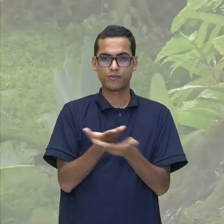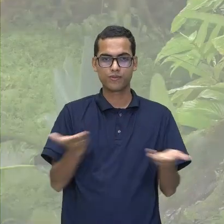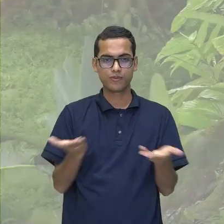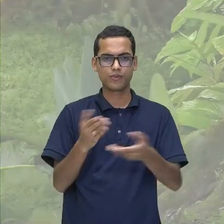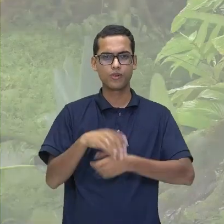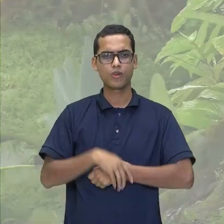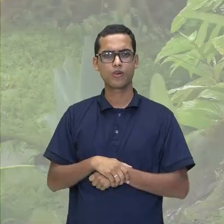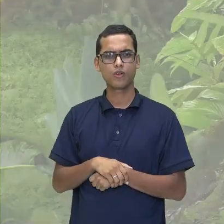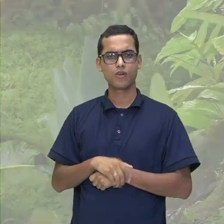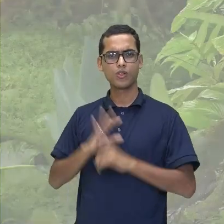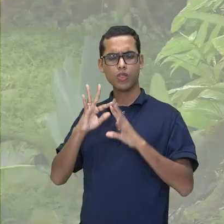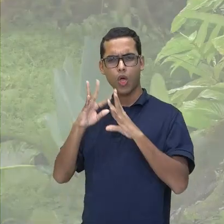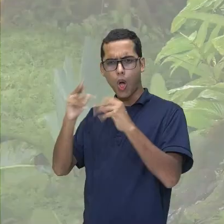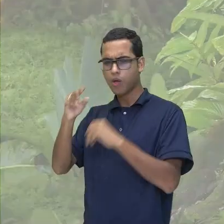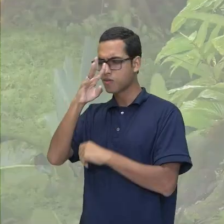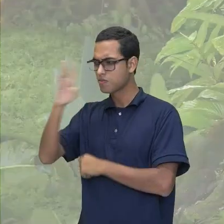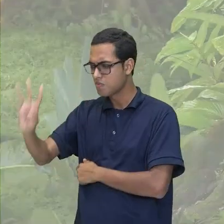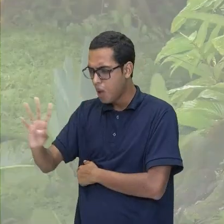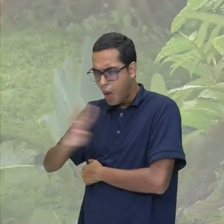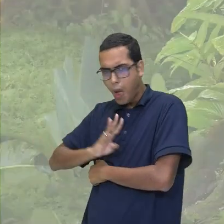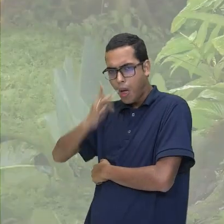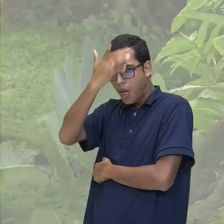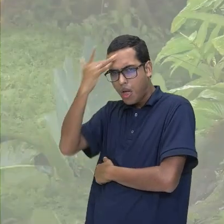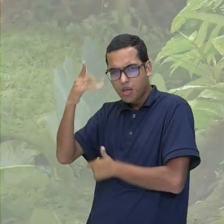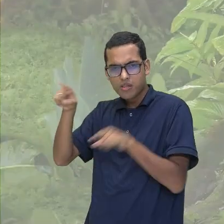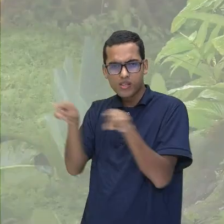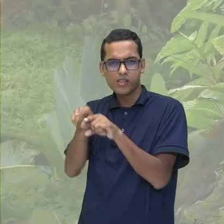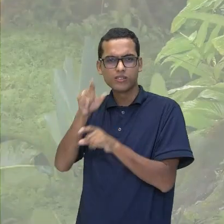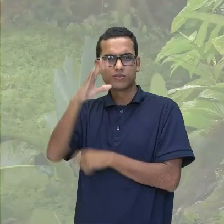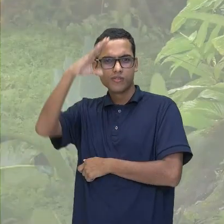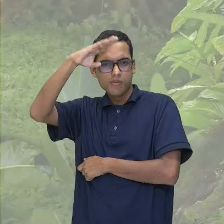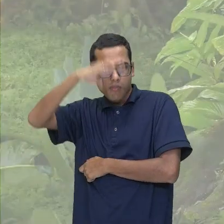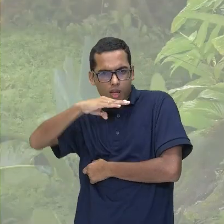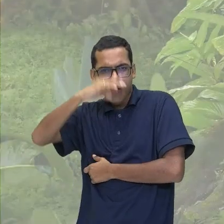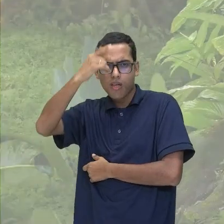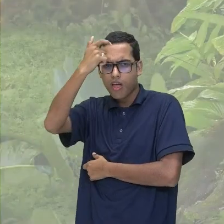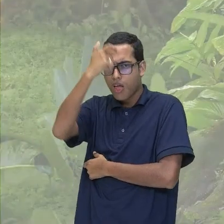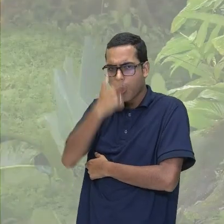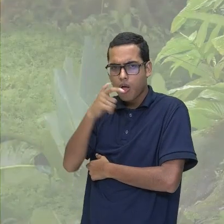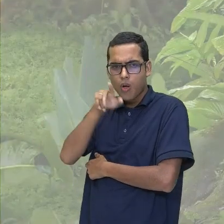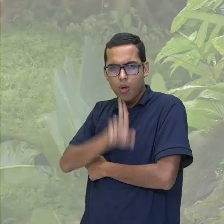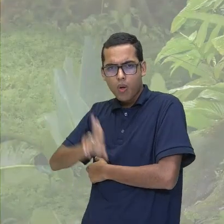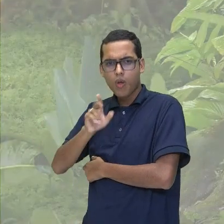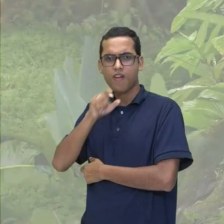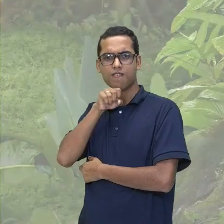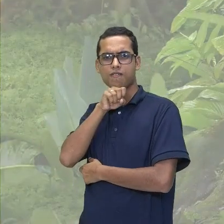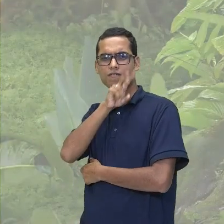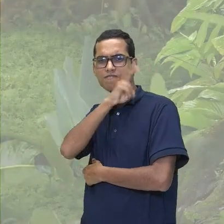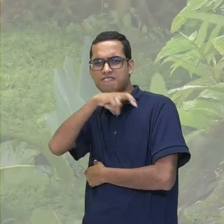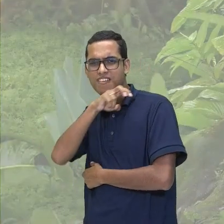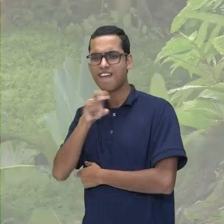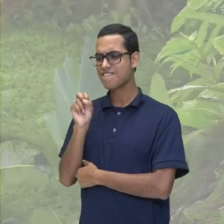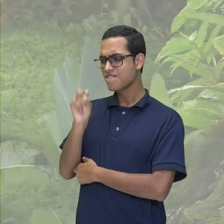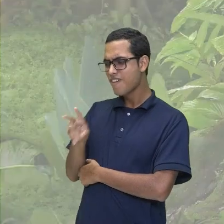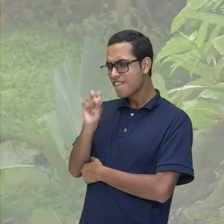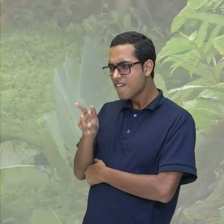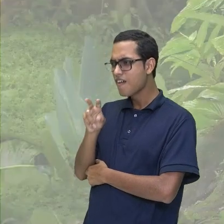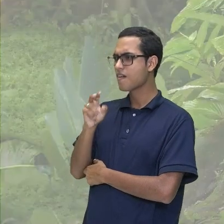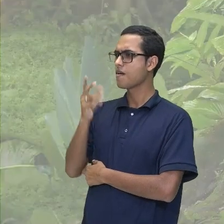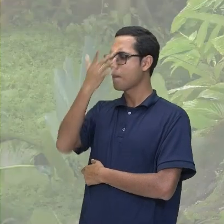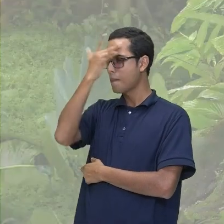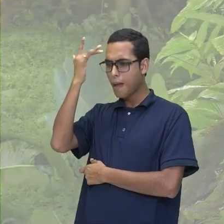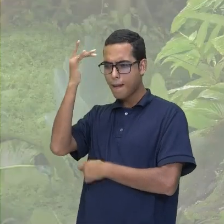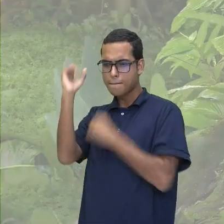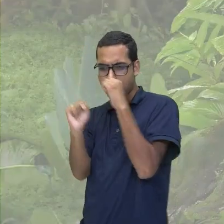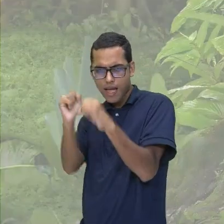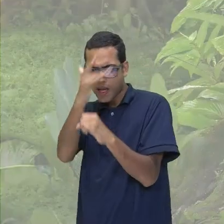Todos me acusam de perversa. Dizem que eu uso o meu veneno para matar